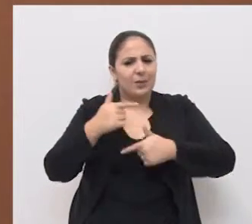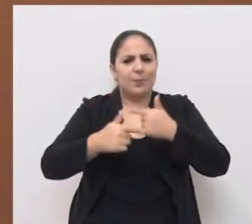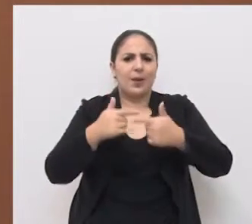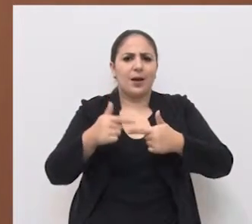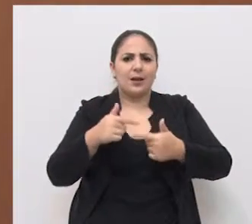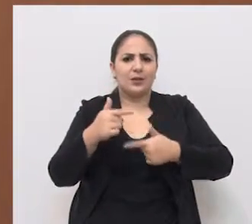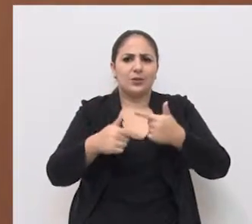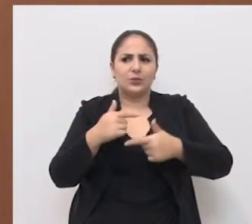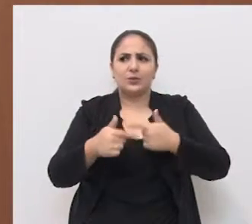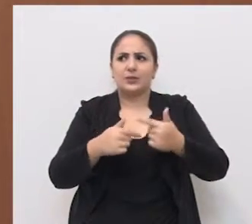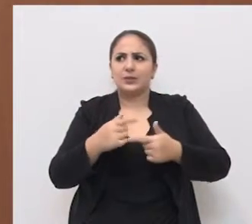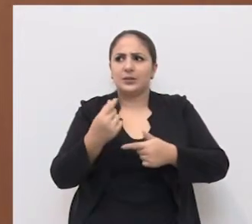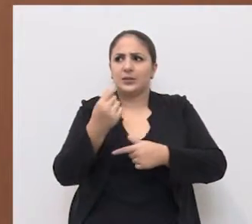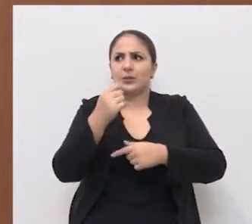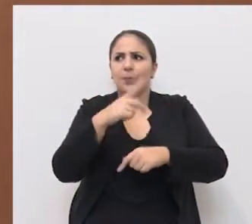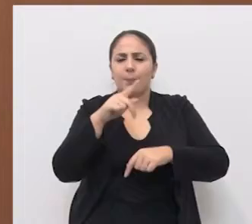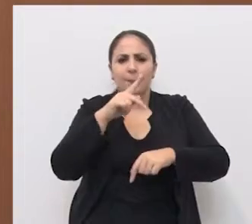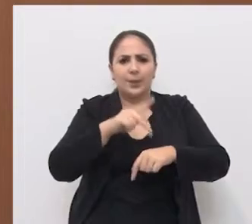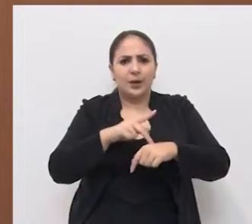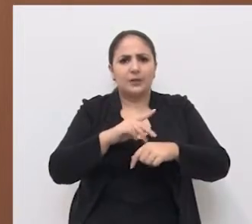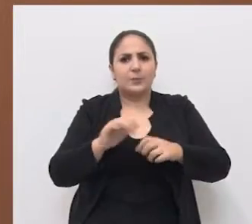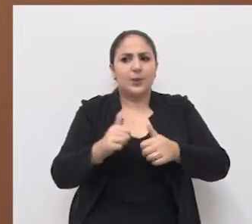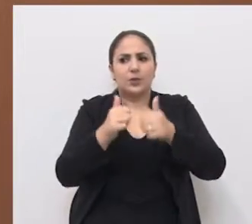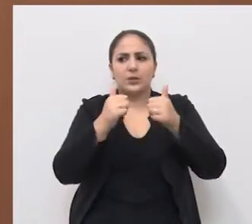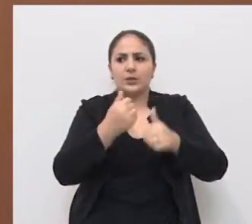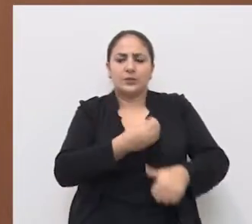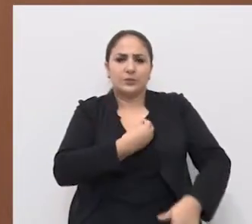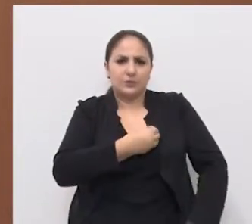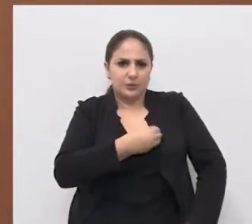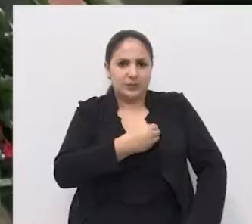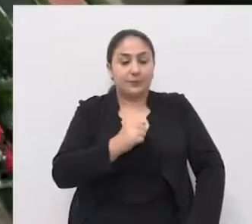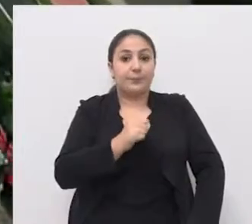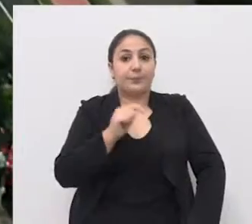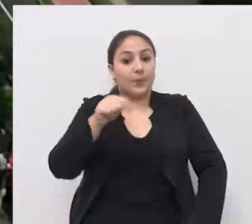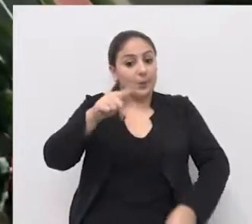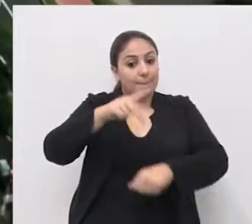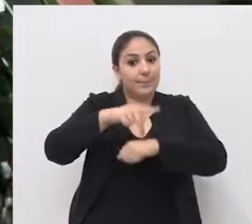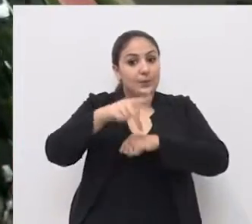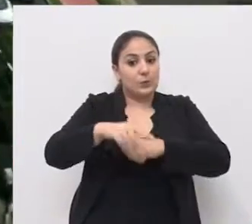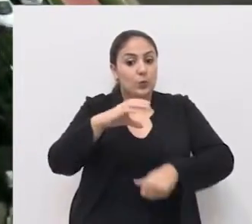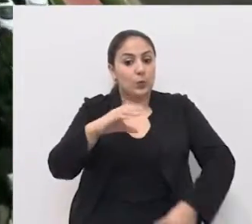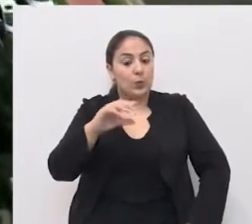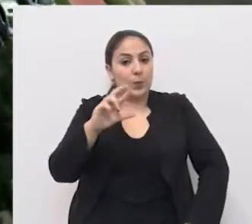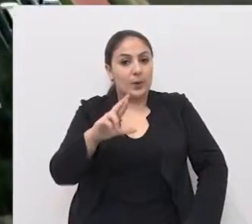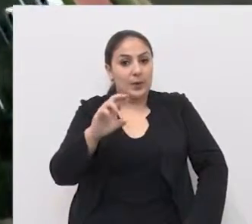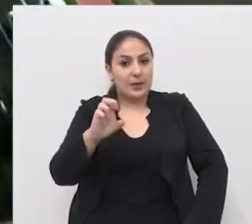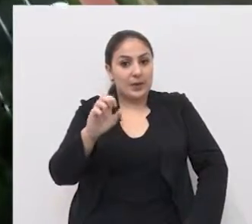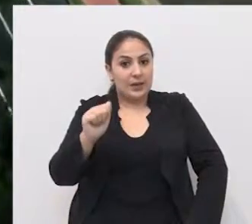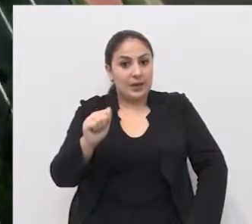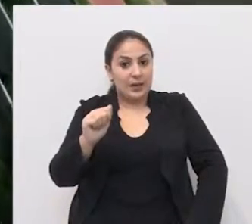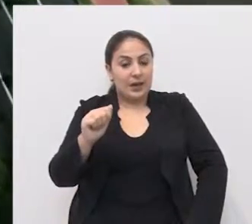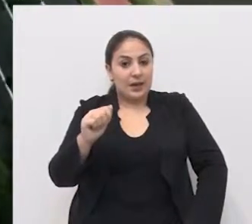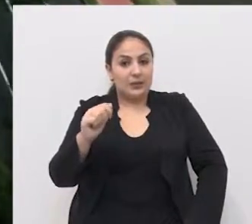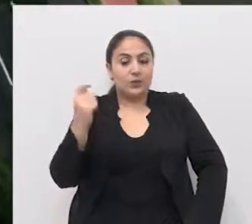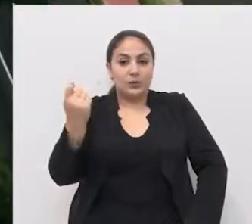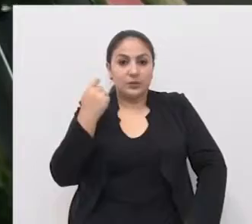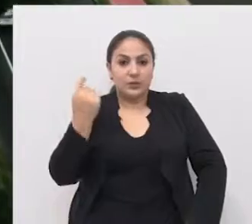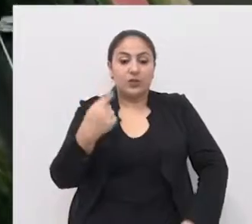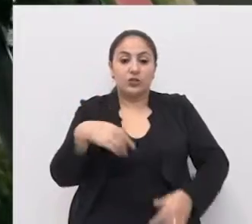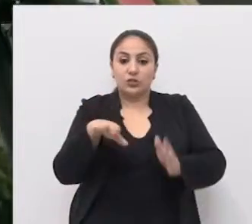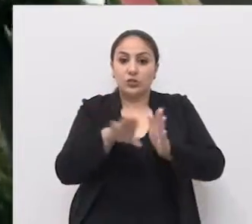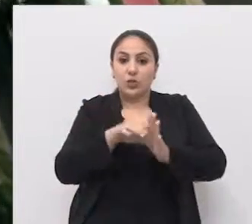decisivamente, né, na formação da riqueza do país, na melhoria da qualidade de vida. Em Passo Fundo, o CREA-RS chegou